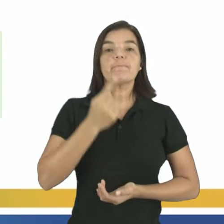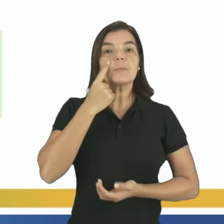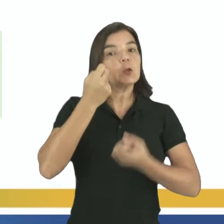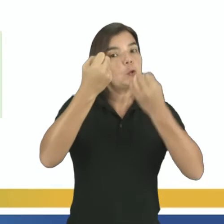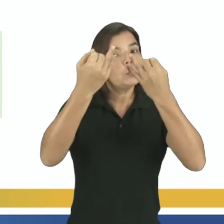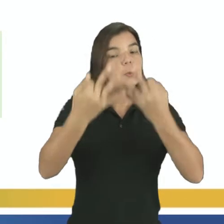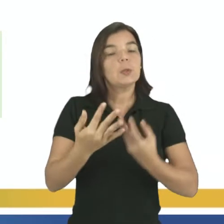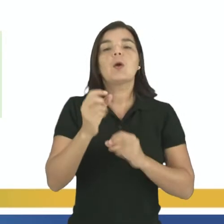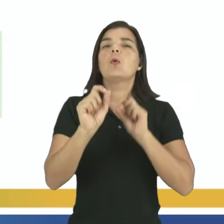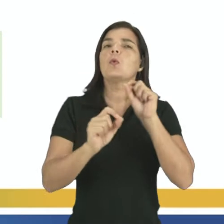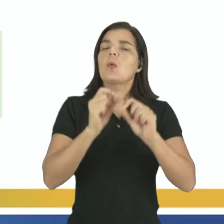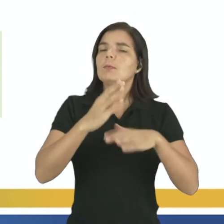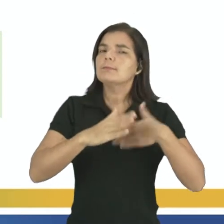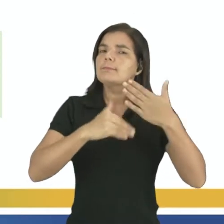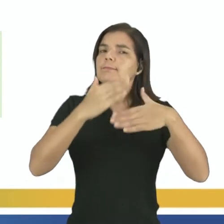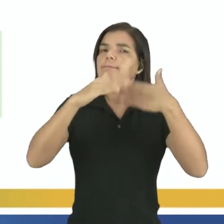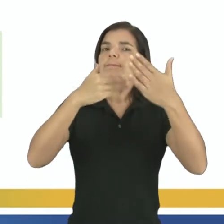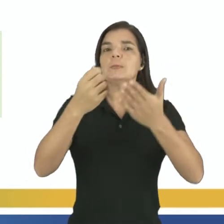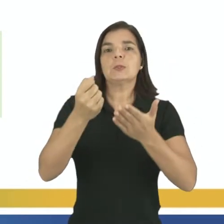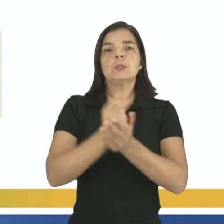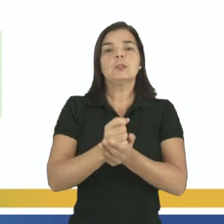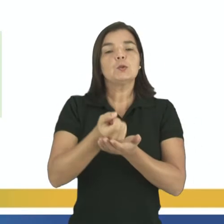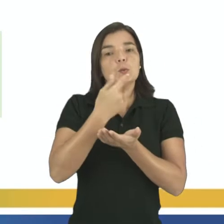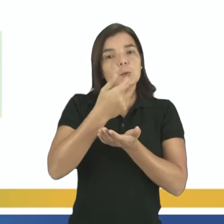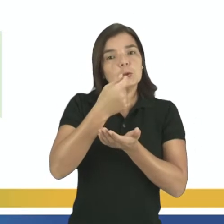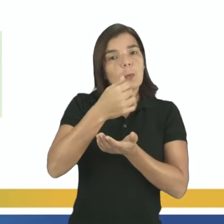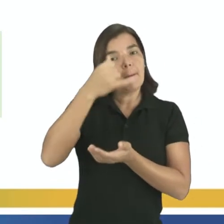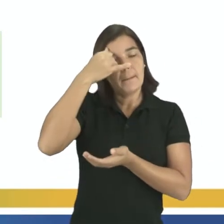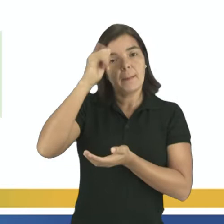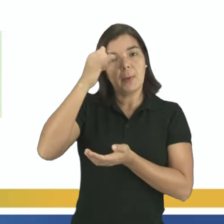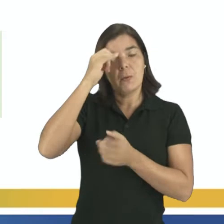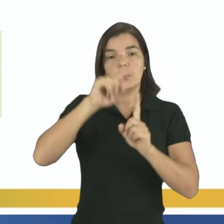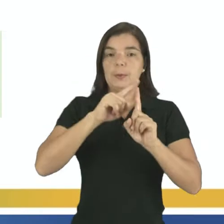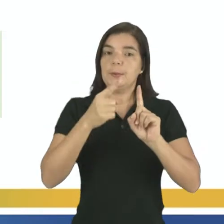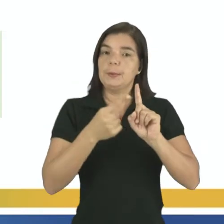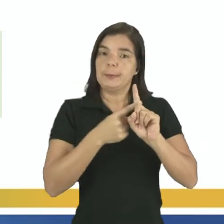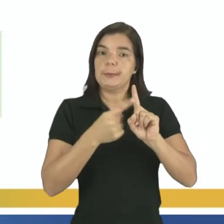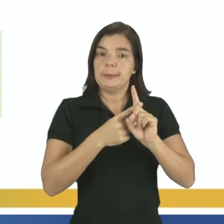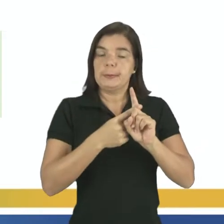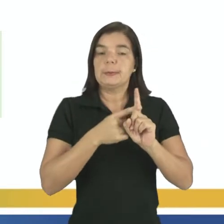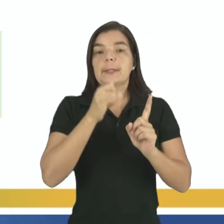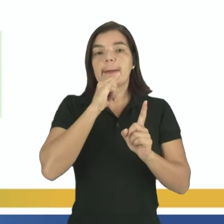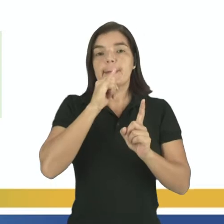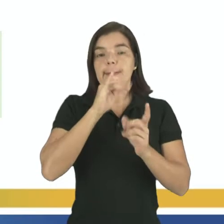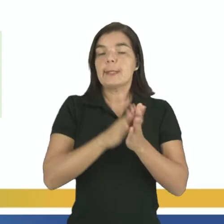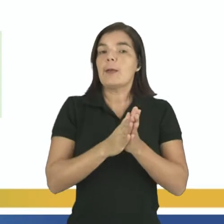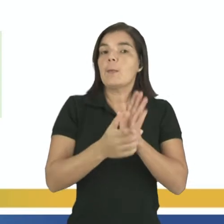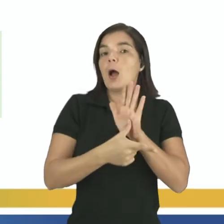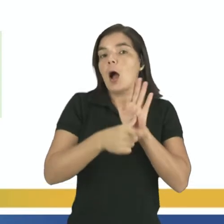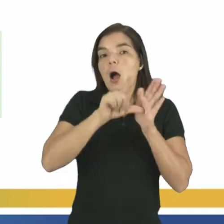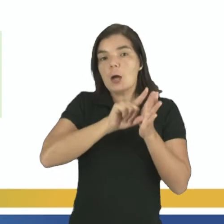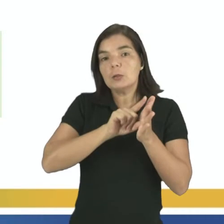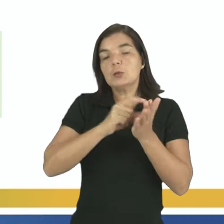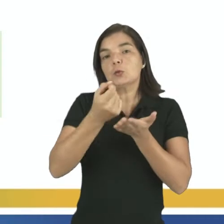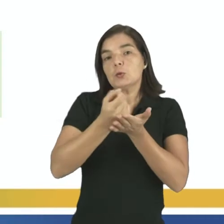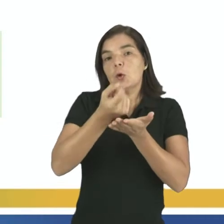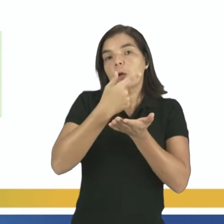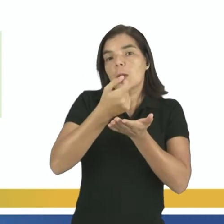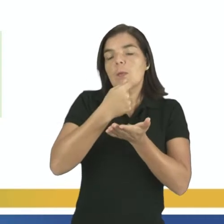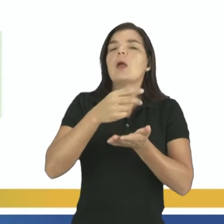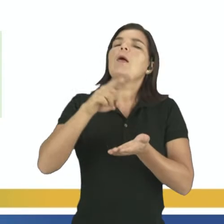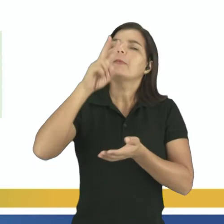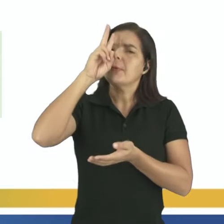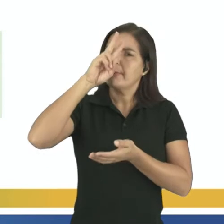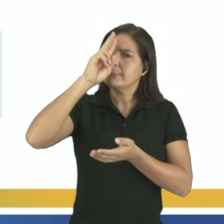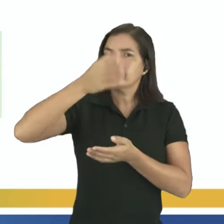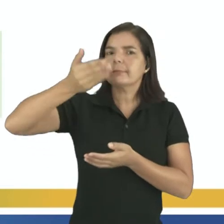um pouquinho sobre o desenvolvimento dos métodos contraceptivos, tá? Então, a anticoncepção, ela tem uma história milenar,